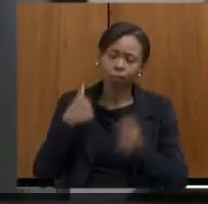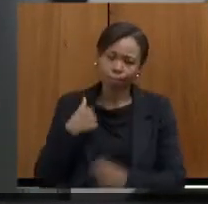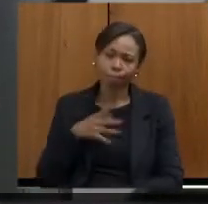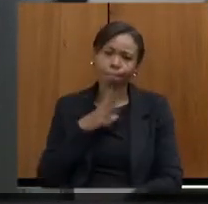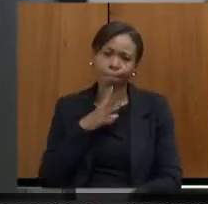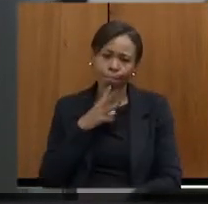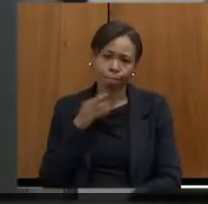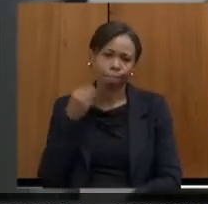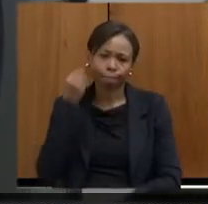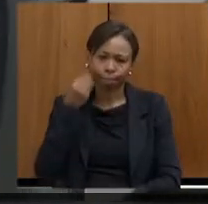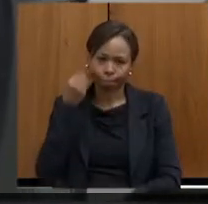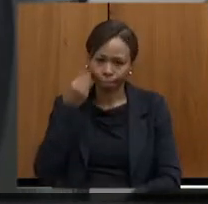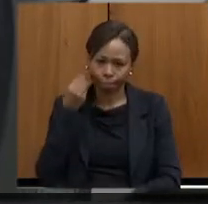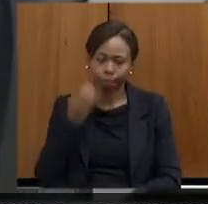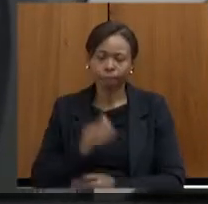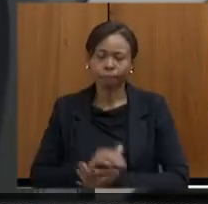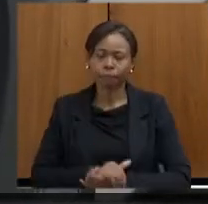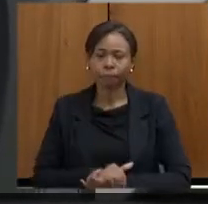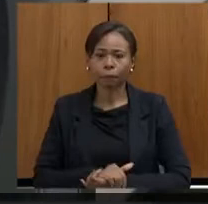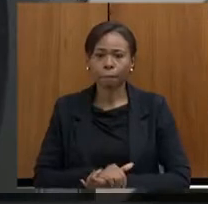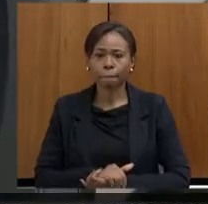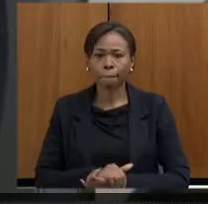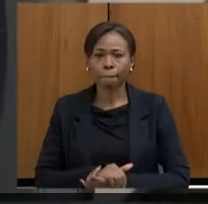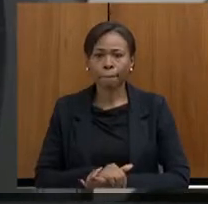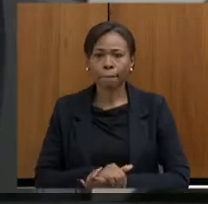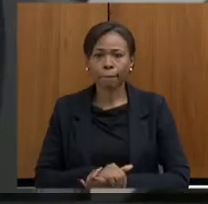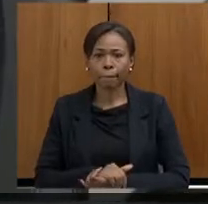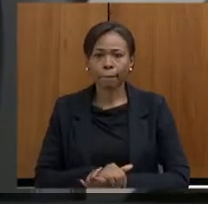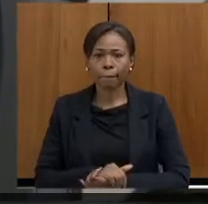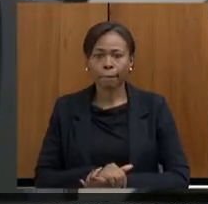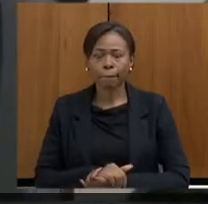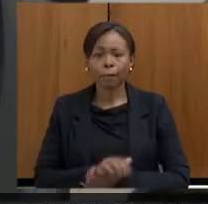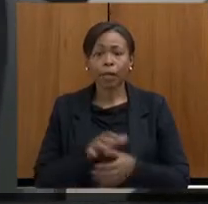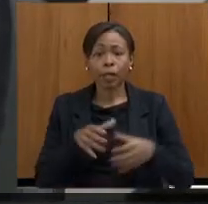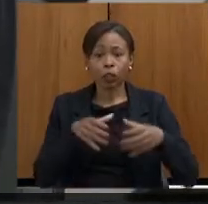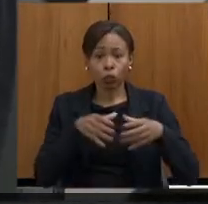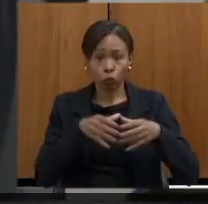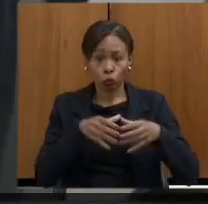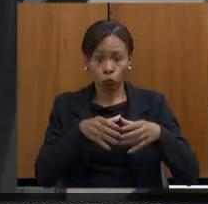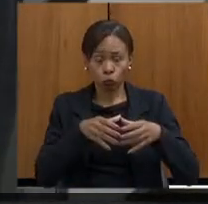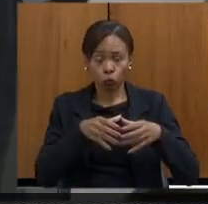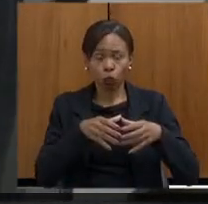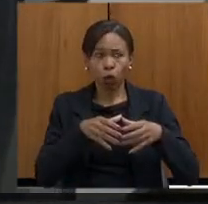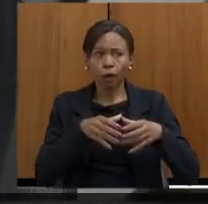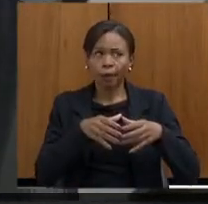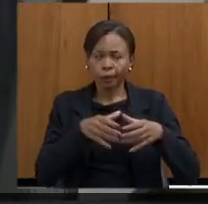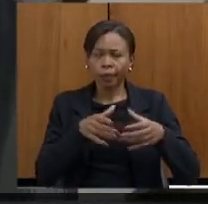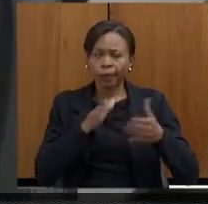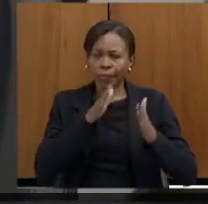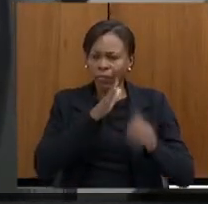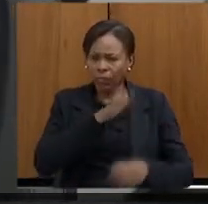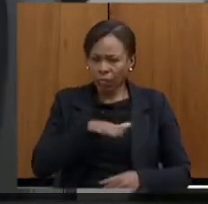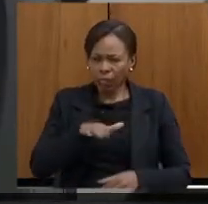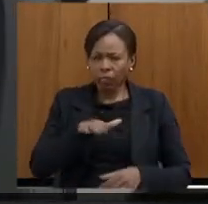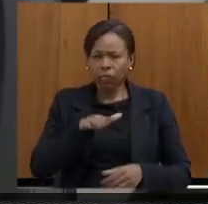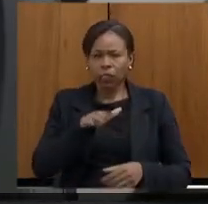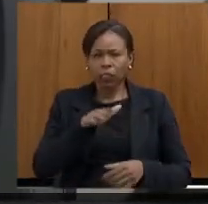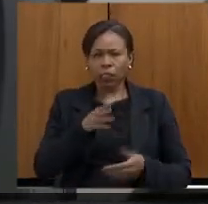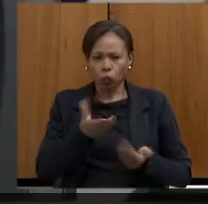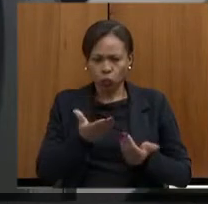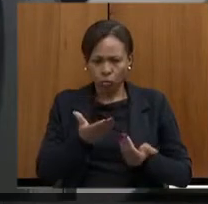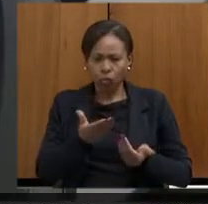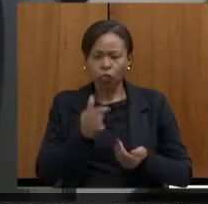realidade. Pela Frente Parlamentar da Criança e do Adolescente, nós enviamos diversos requerimentos para